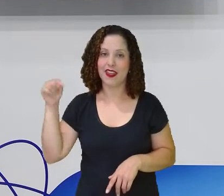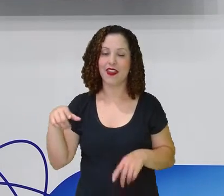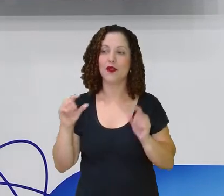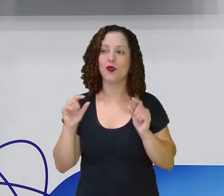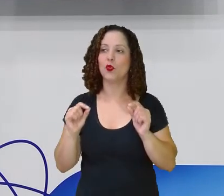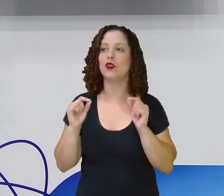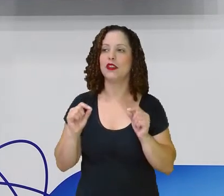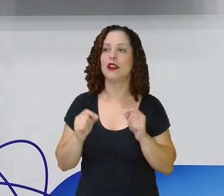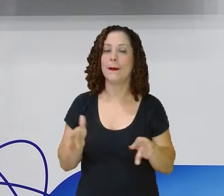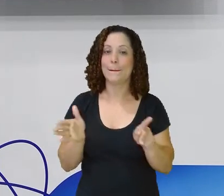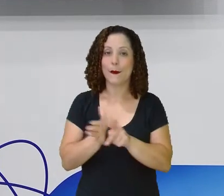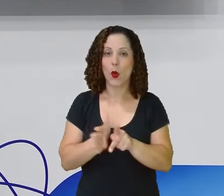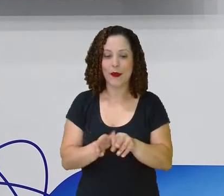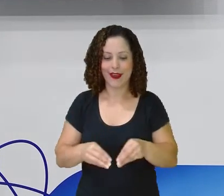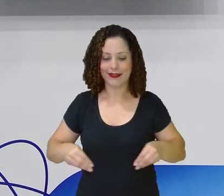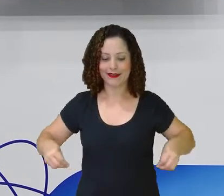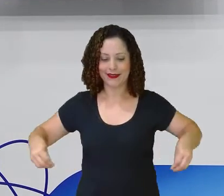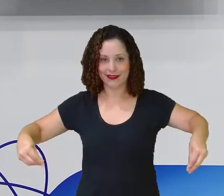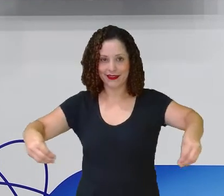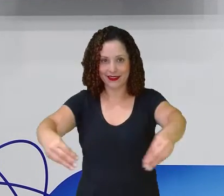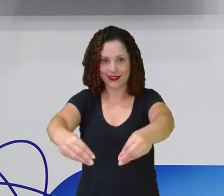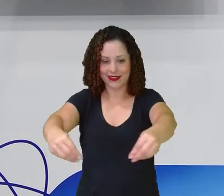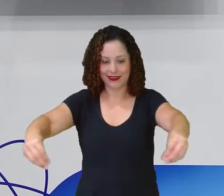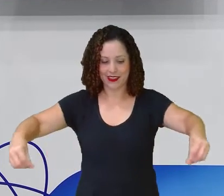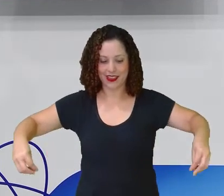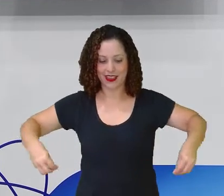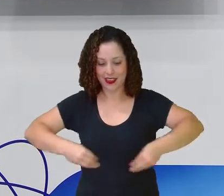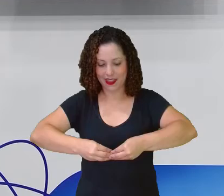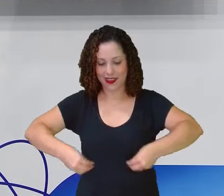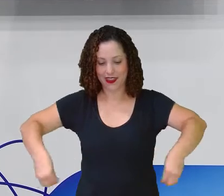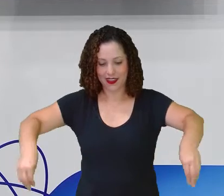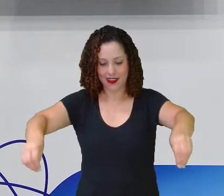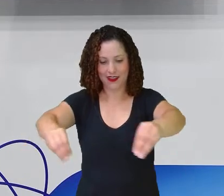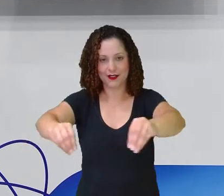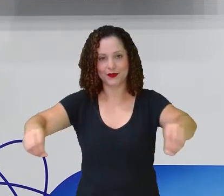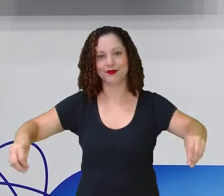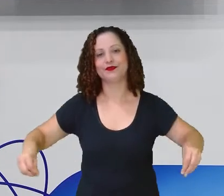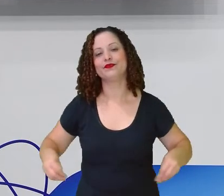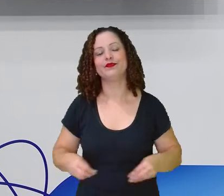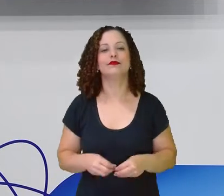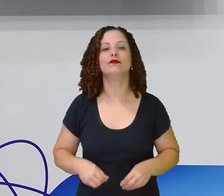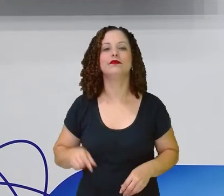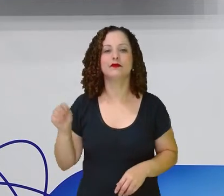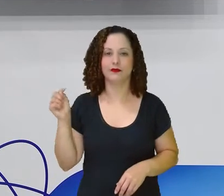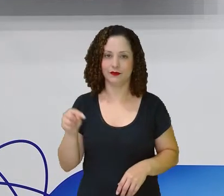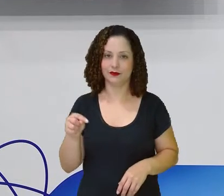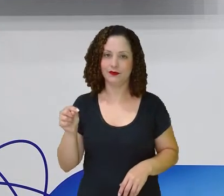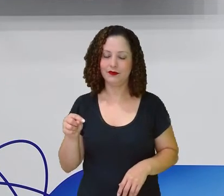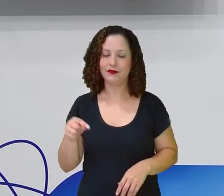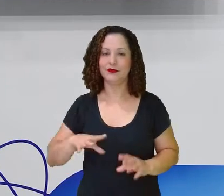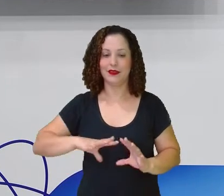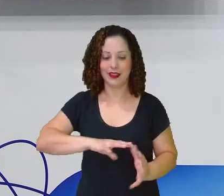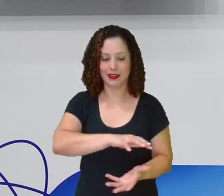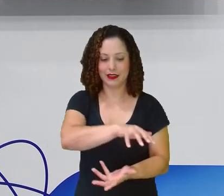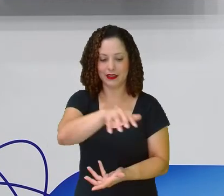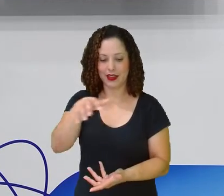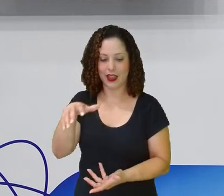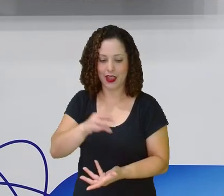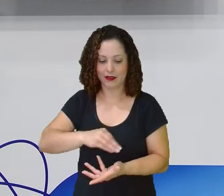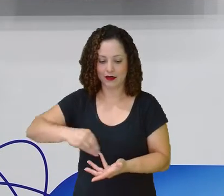crosta terrestre. A litosfera é a chamada aí superficial, é a